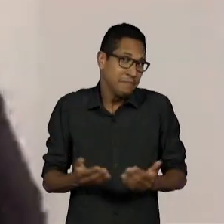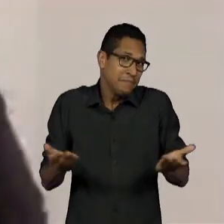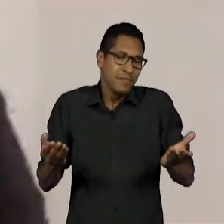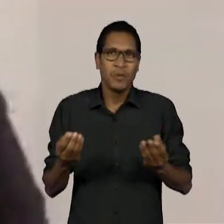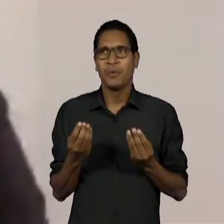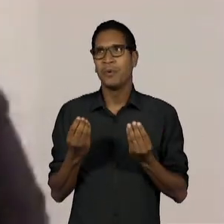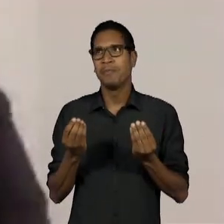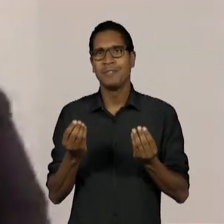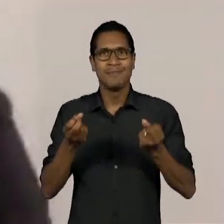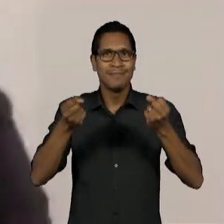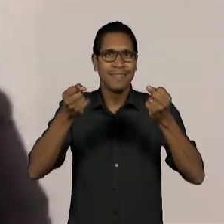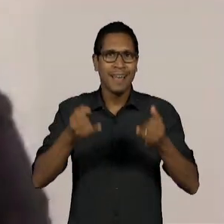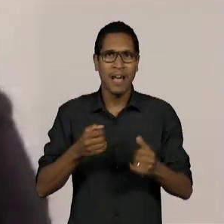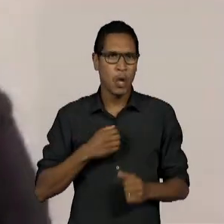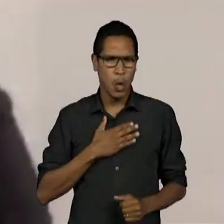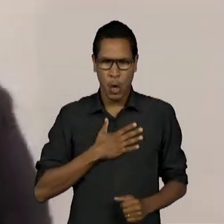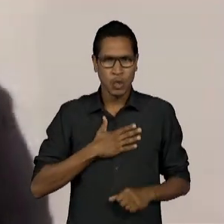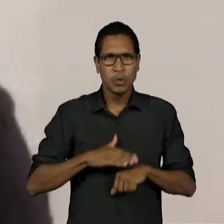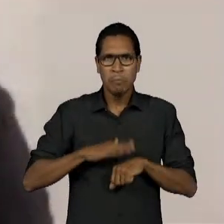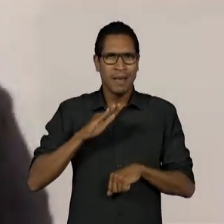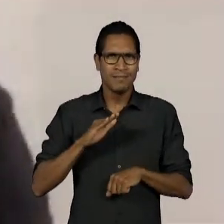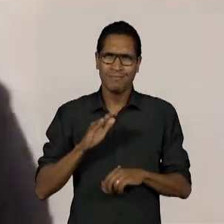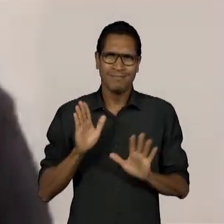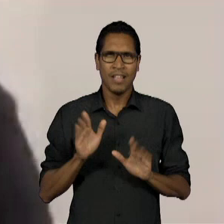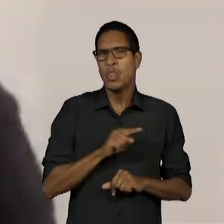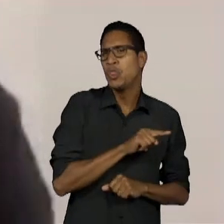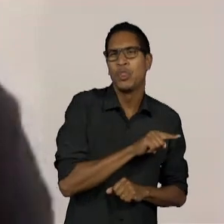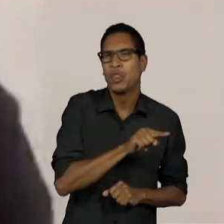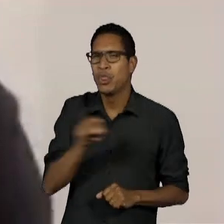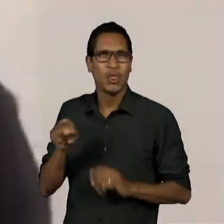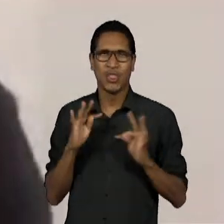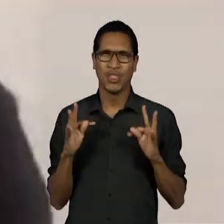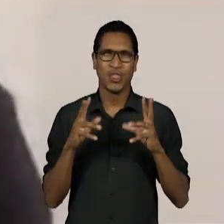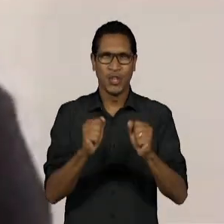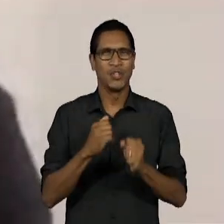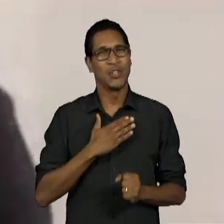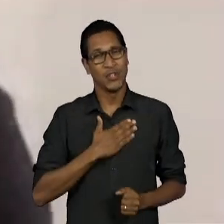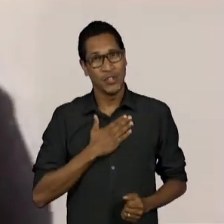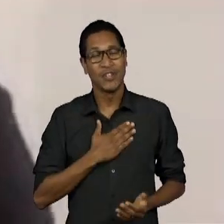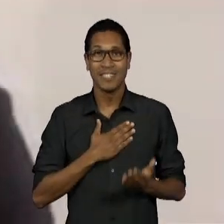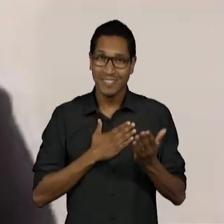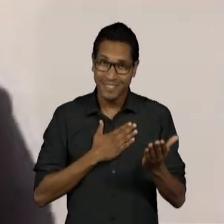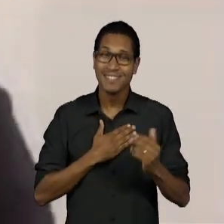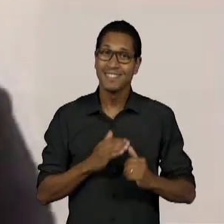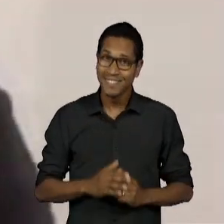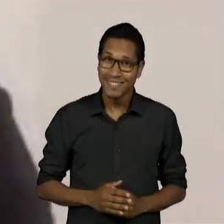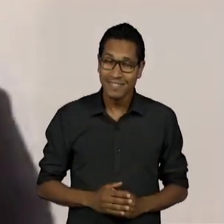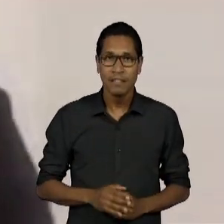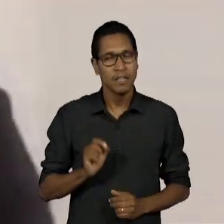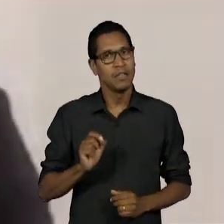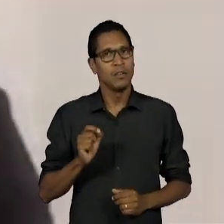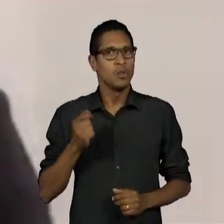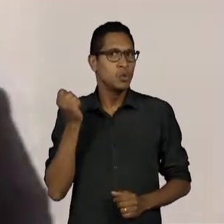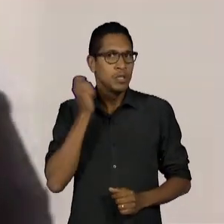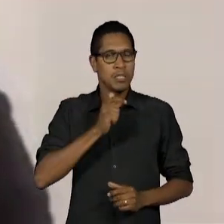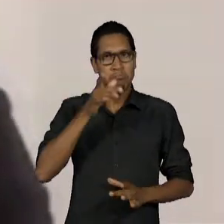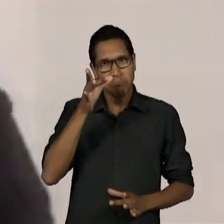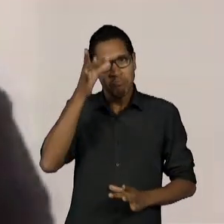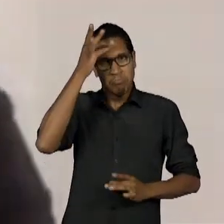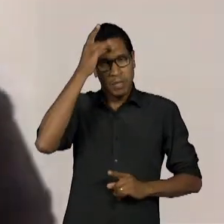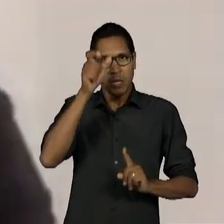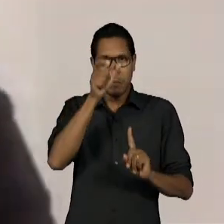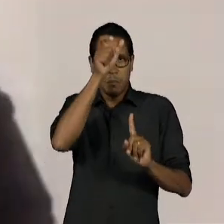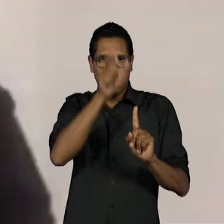o que eu gostava mais. Eu gosto de tudo, sabe? Me botou para eu interpretar um